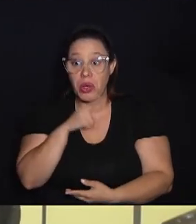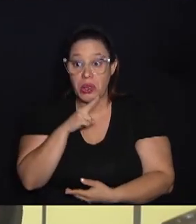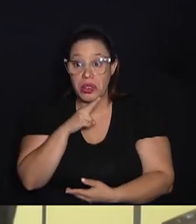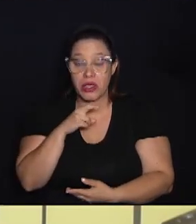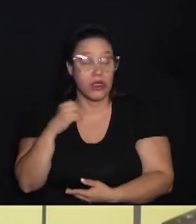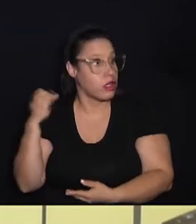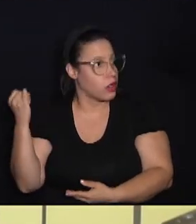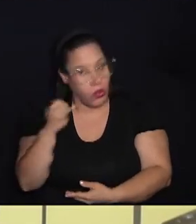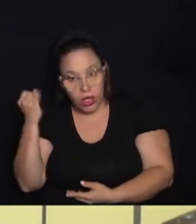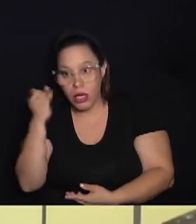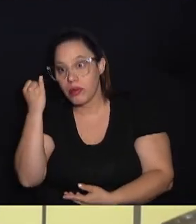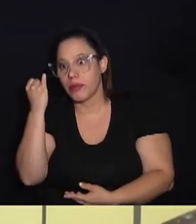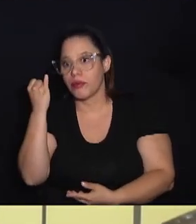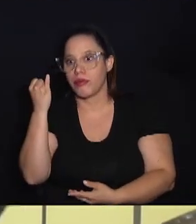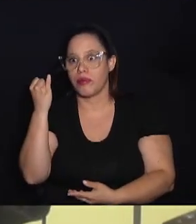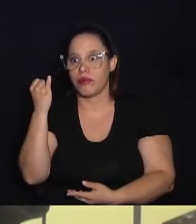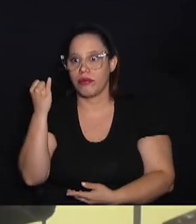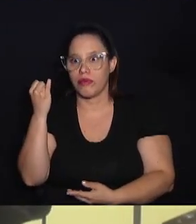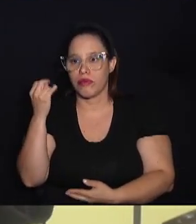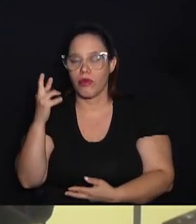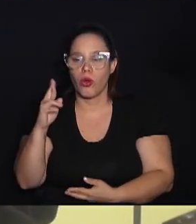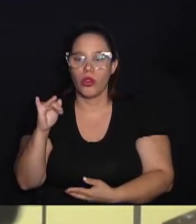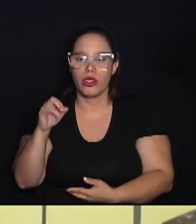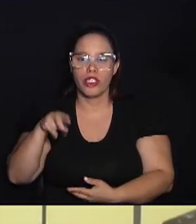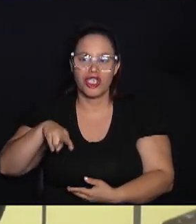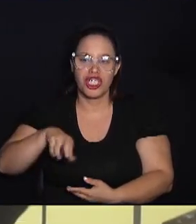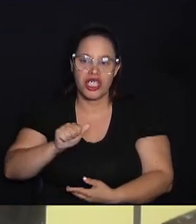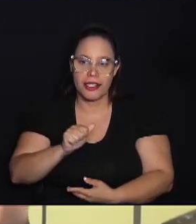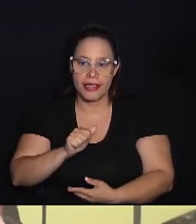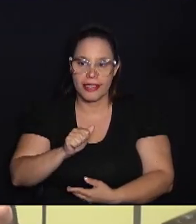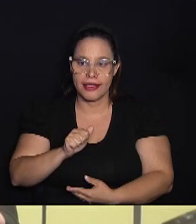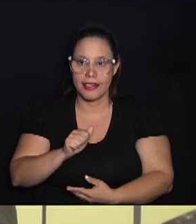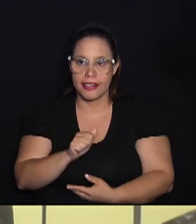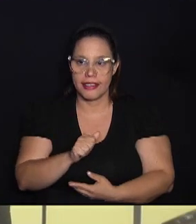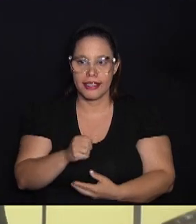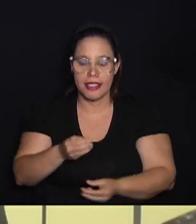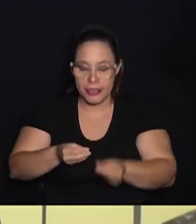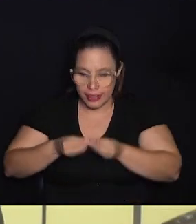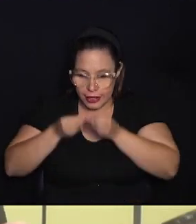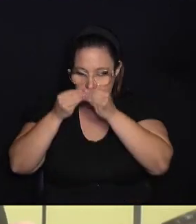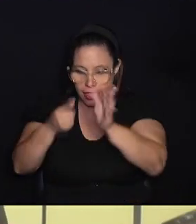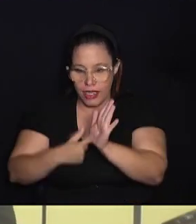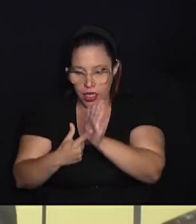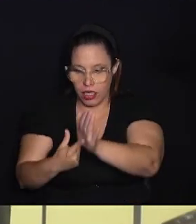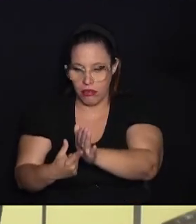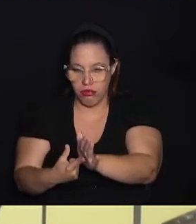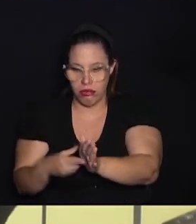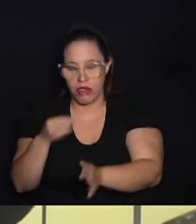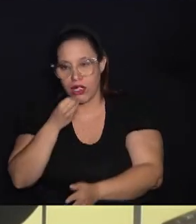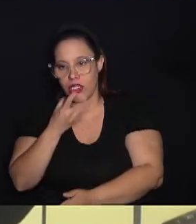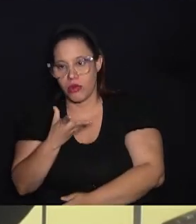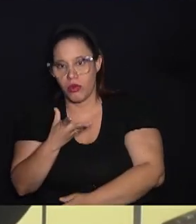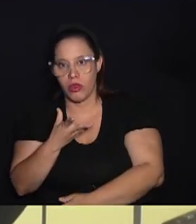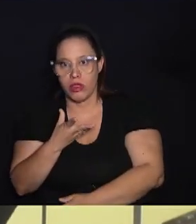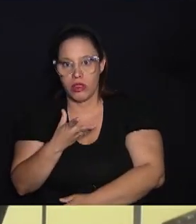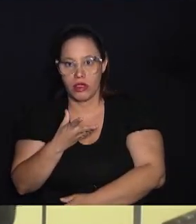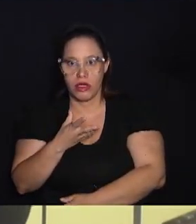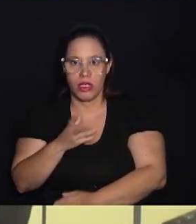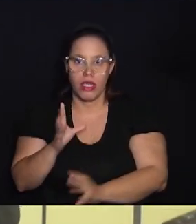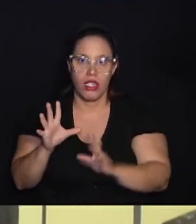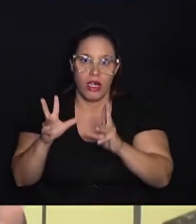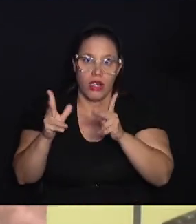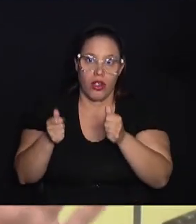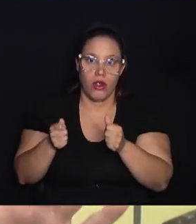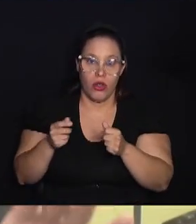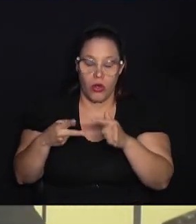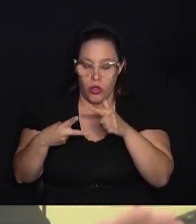importante e tentar entender a rotina Eh que que tá ali se apresentando para que seja viável não adianta se eu falar para todo mundo se você